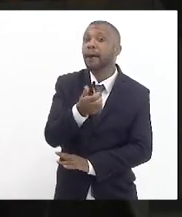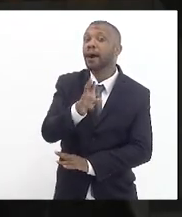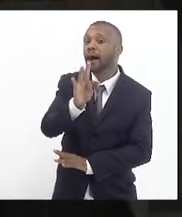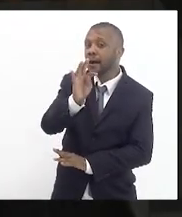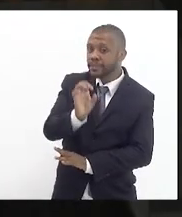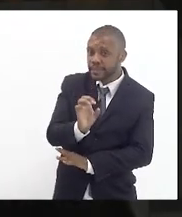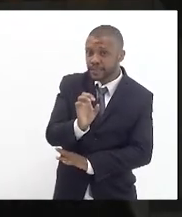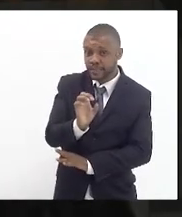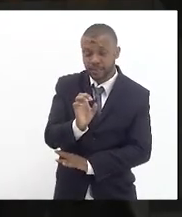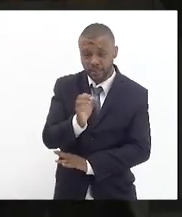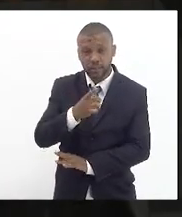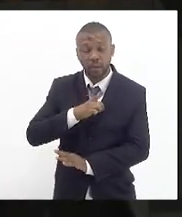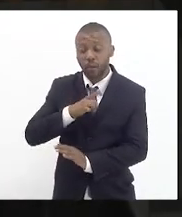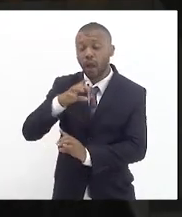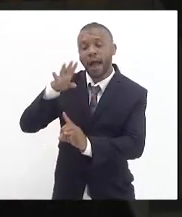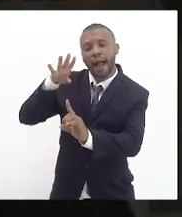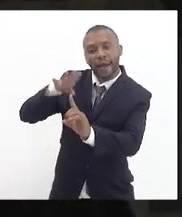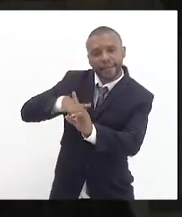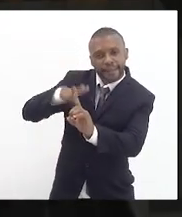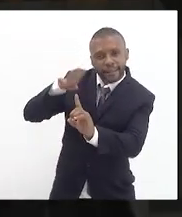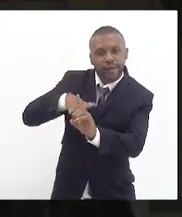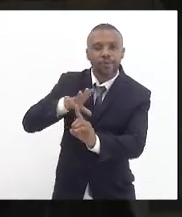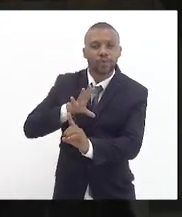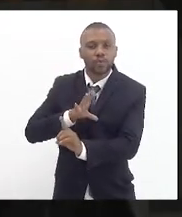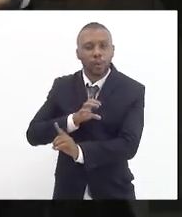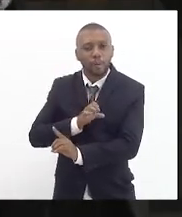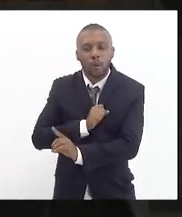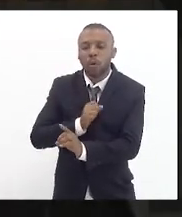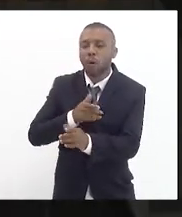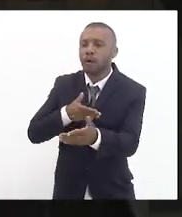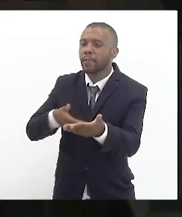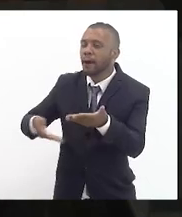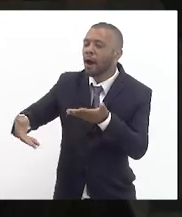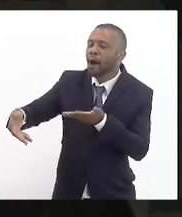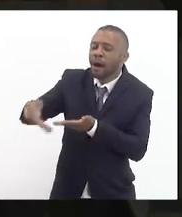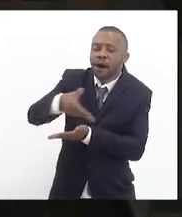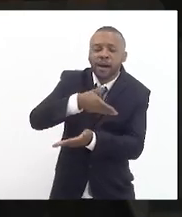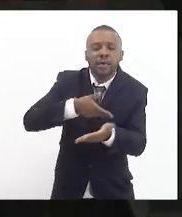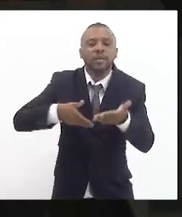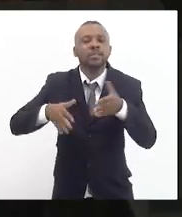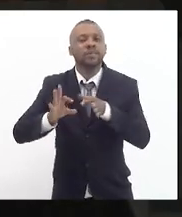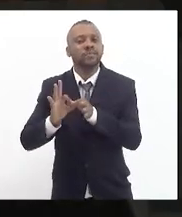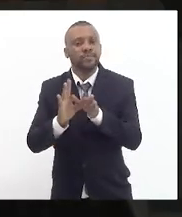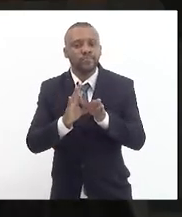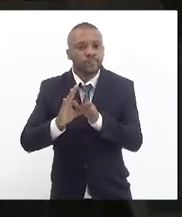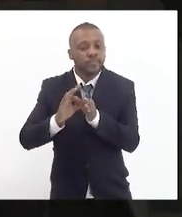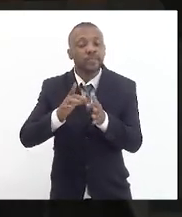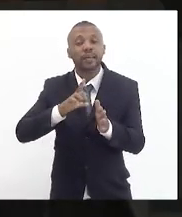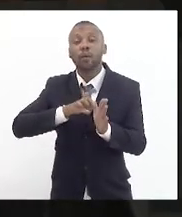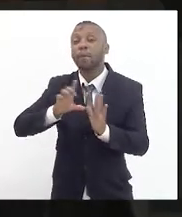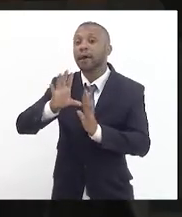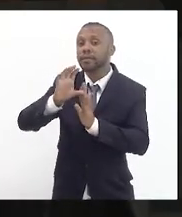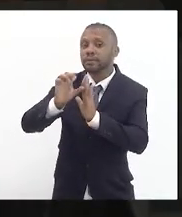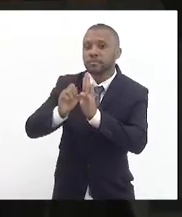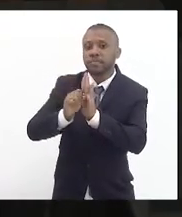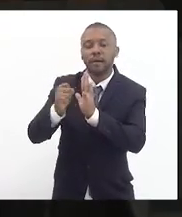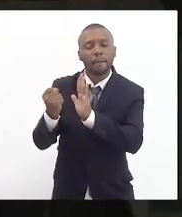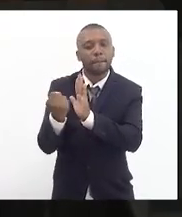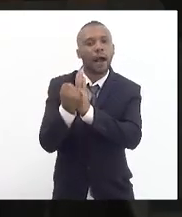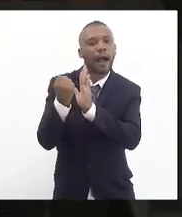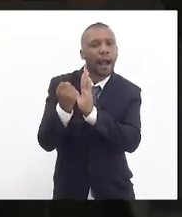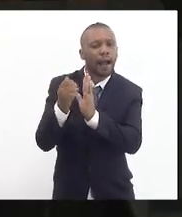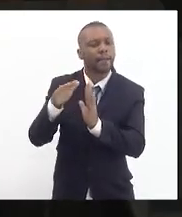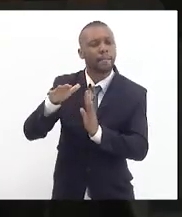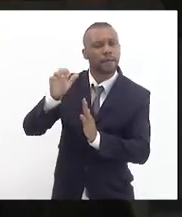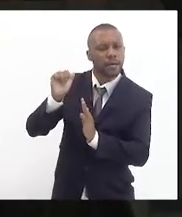a Deus nos a deusa do amor da Fraternidade também representa tem uma simbologia com mãe e